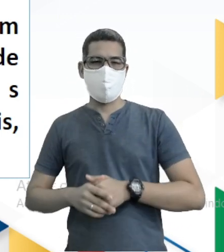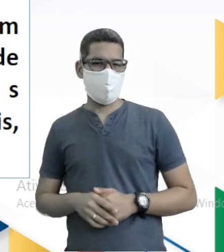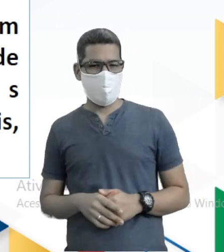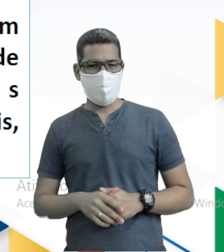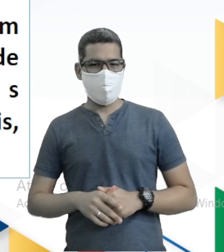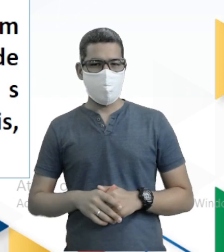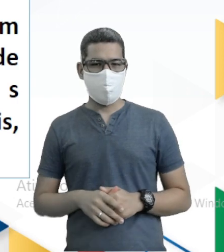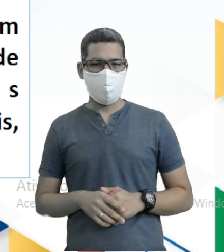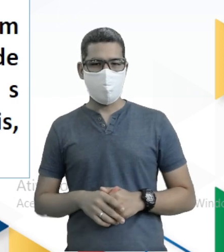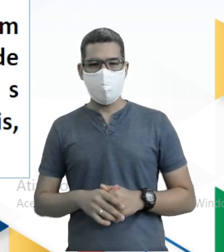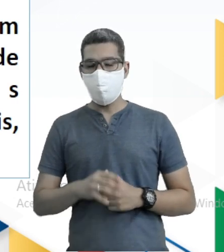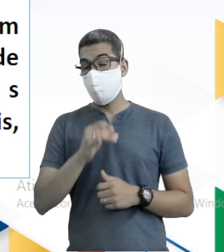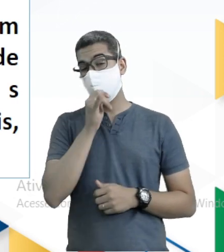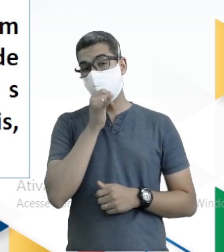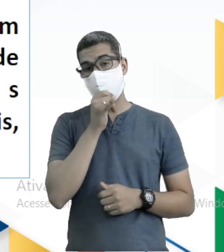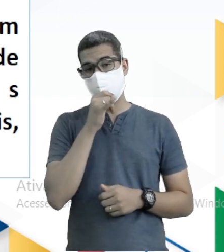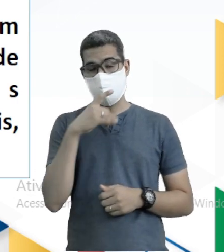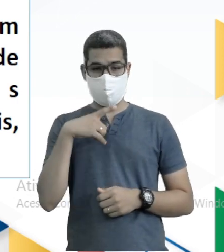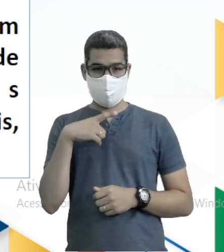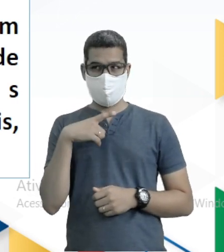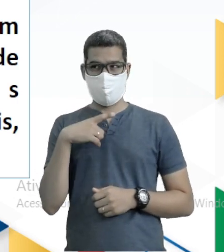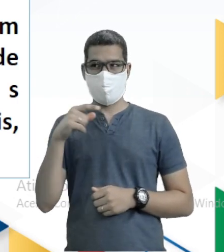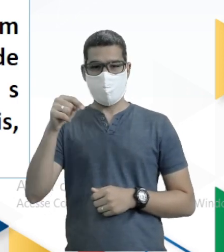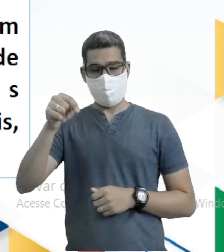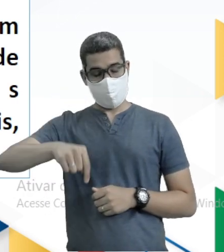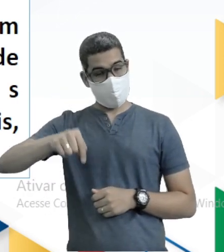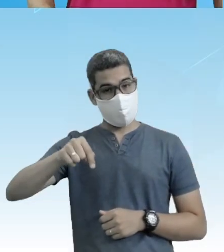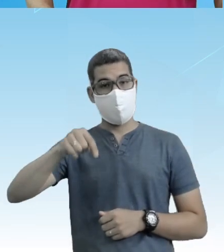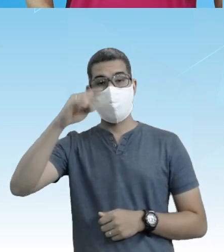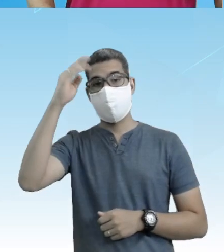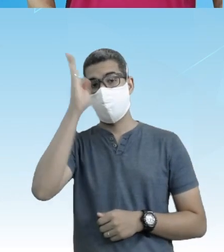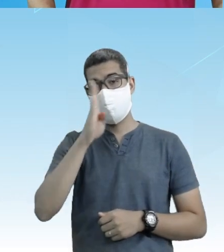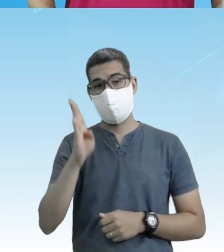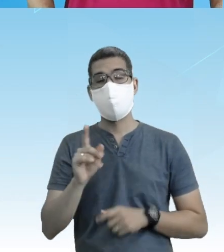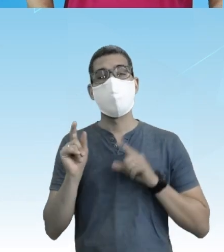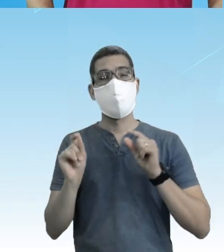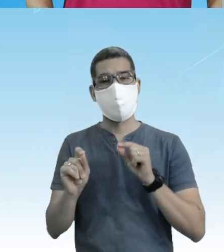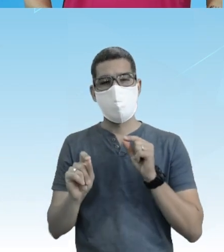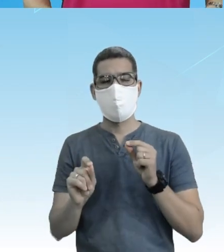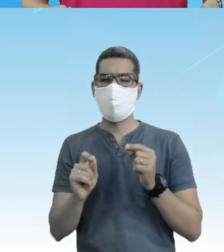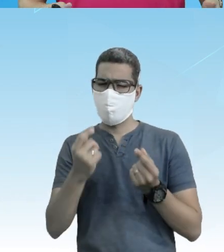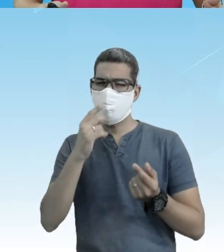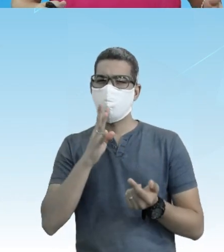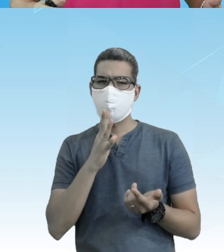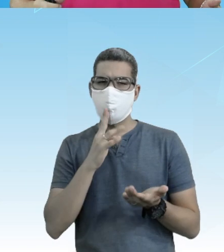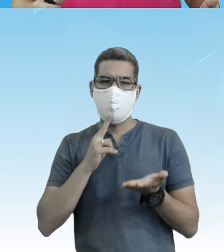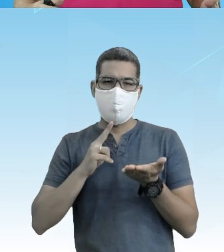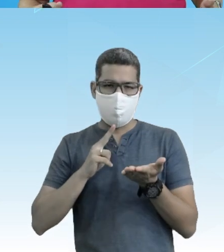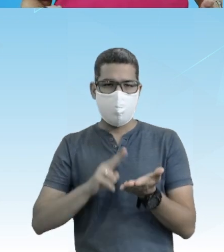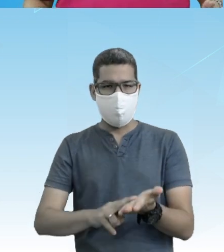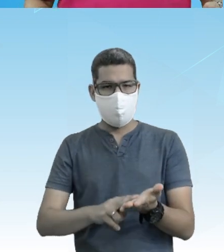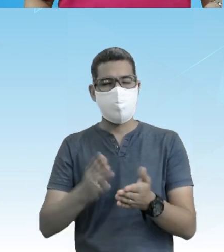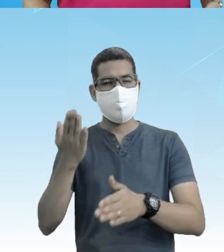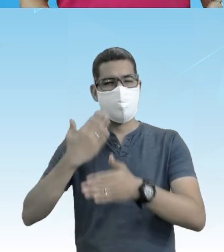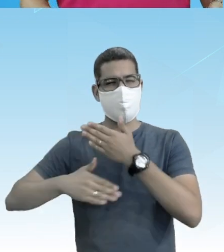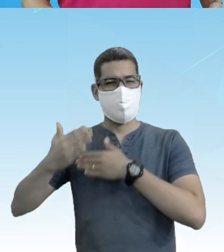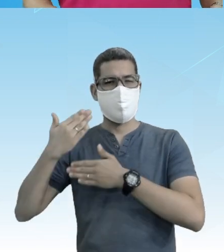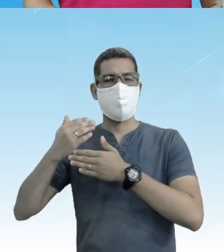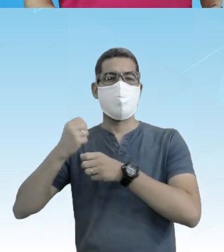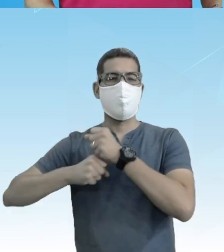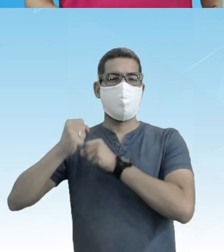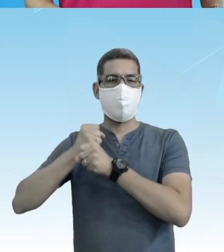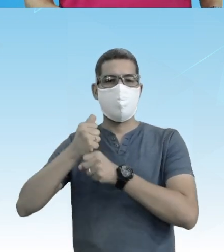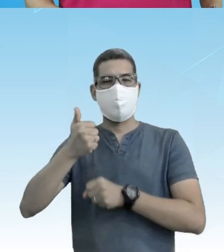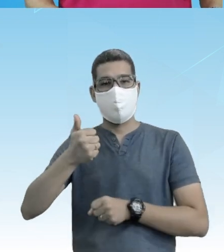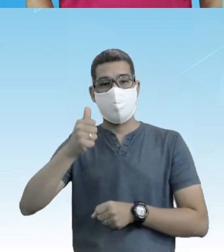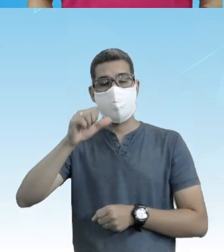inspiraram. No caso brasileiro, nós temos a nossa Carta Magna, a Constituição de 1988, que é a